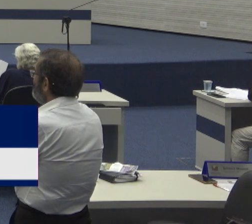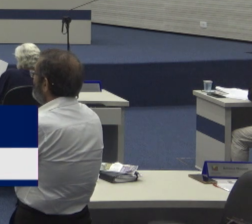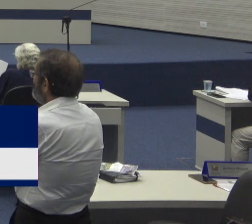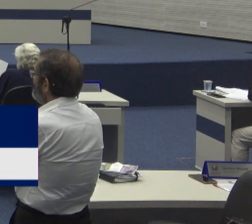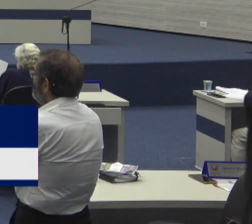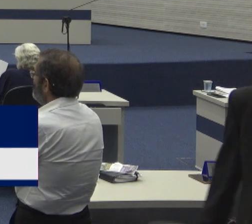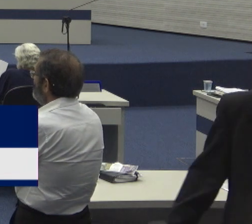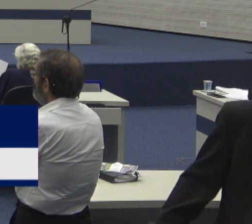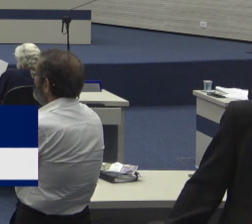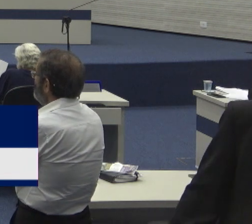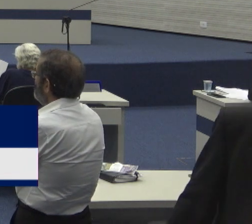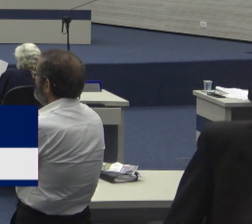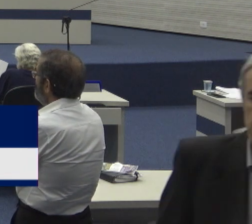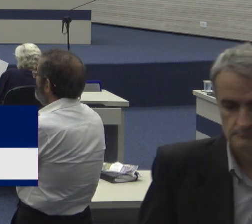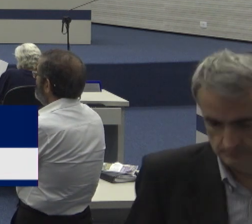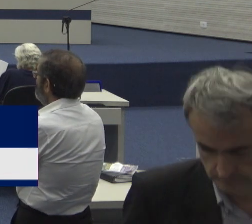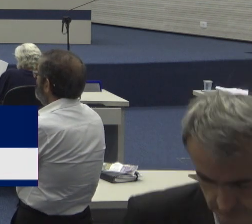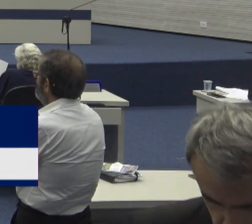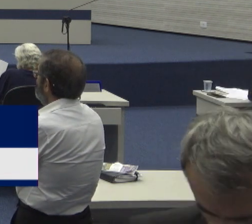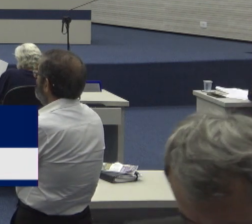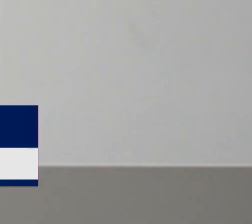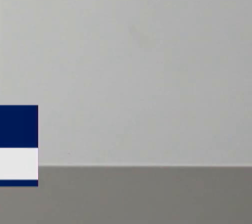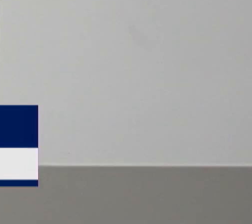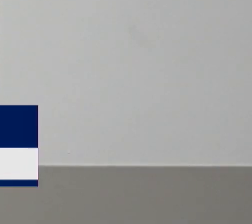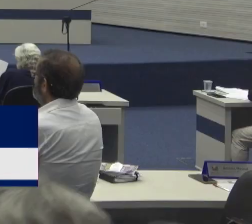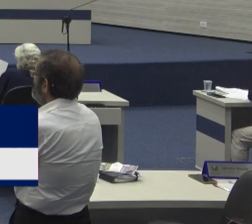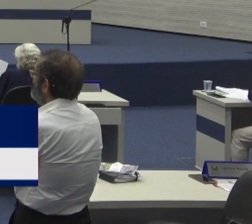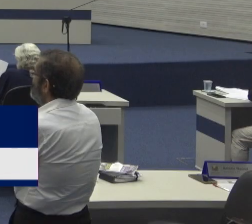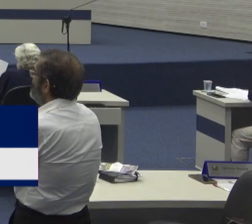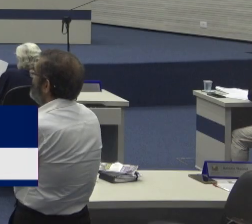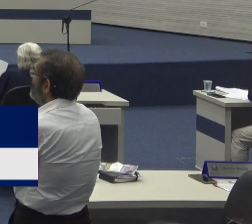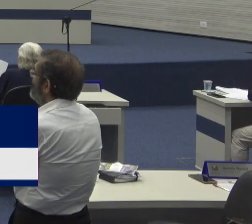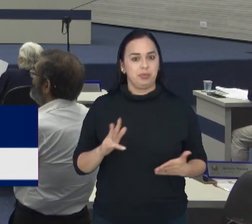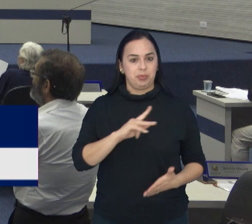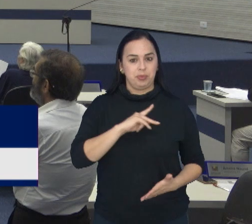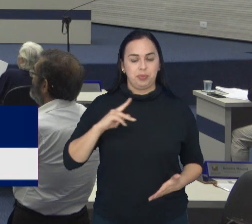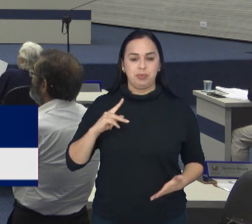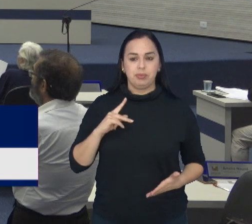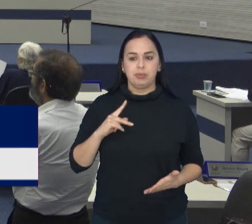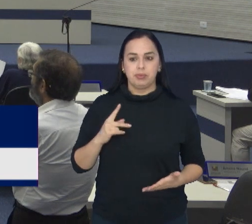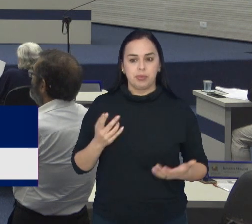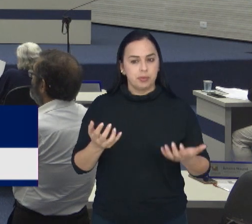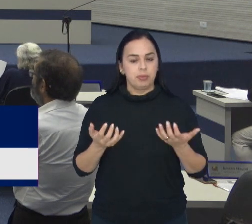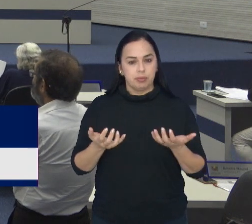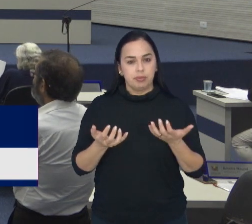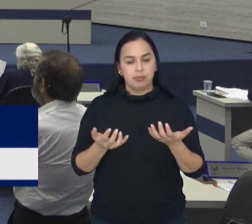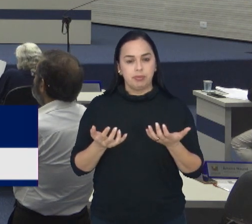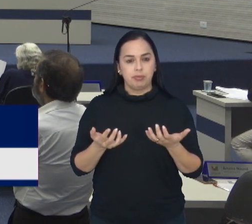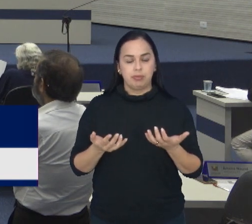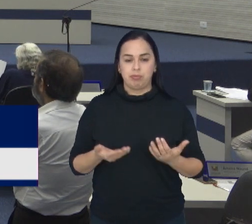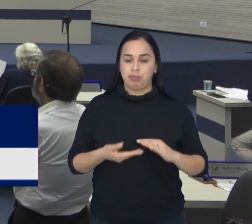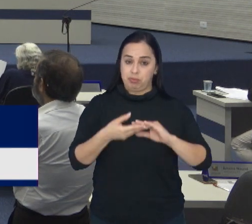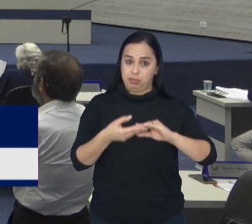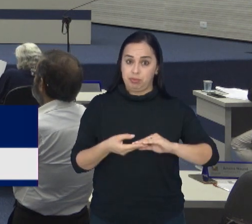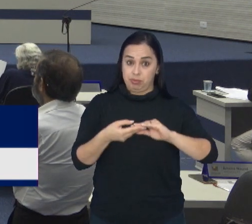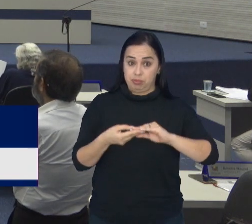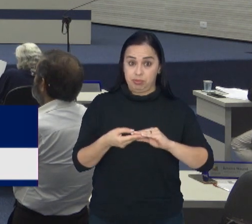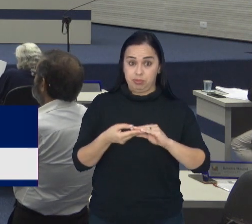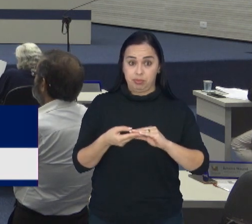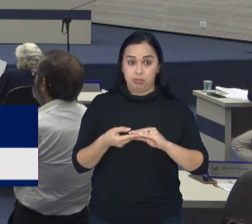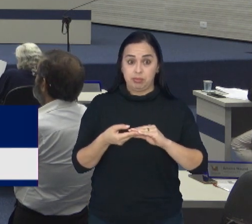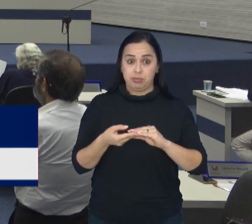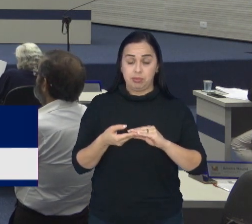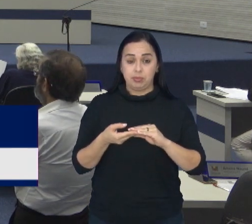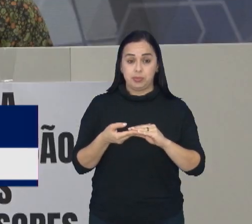Com a palavra, a vereadora Amélia Naone. Senhor presidente, quero aqui cumprimentar